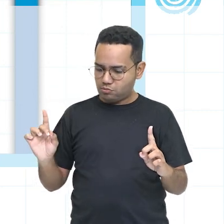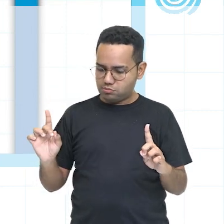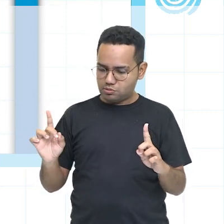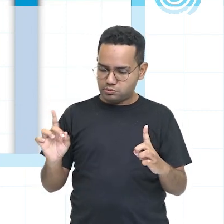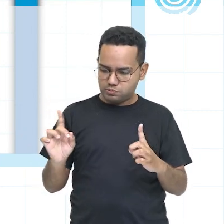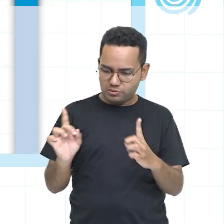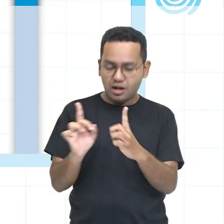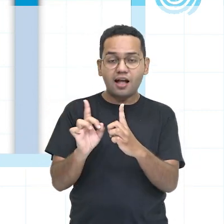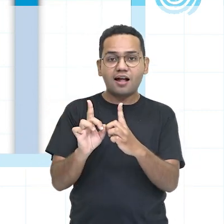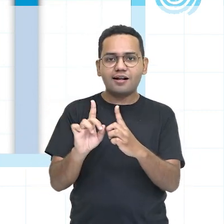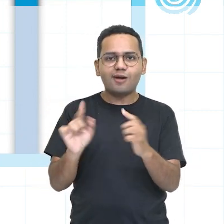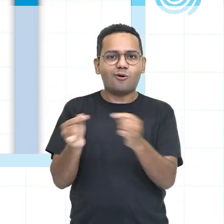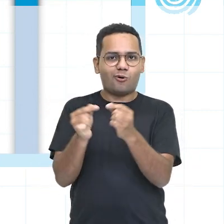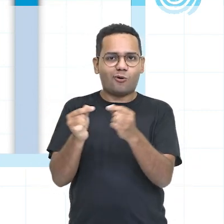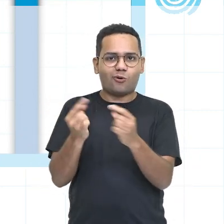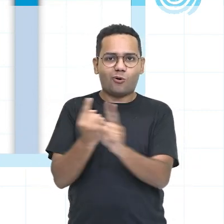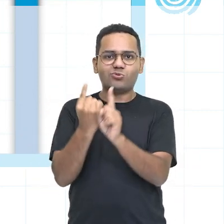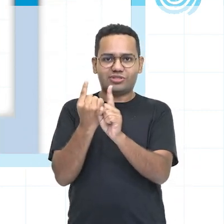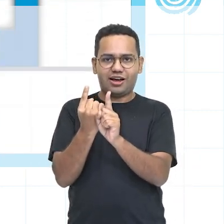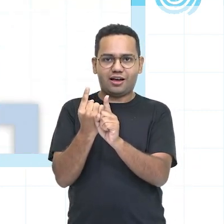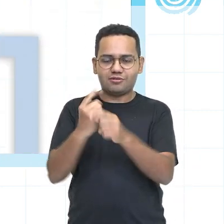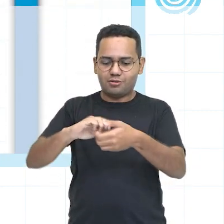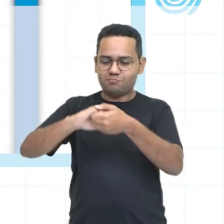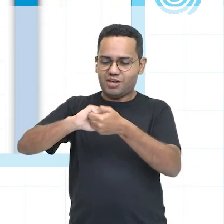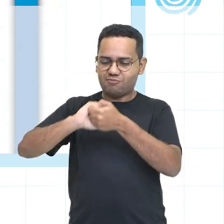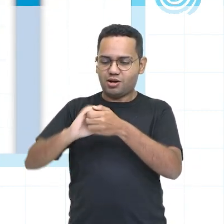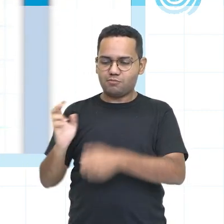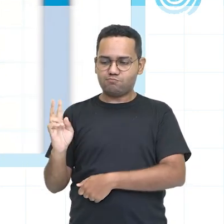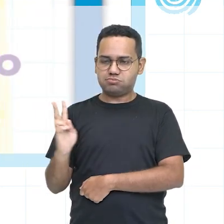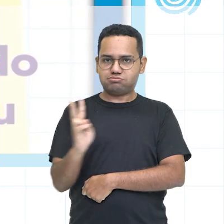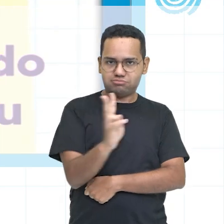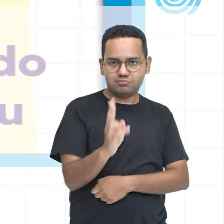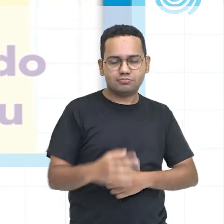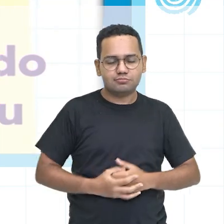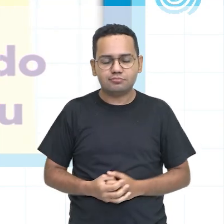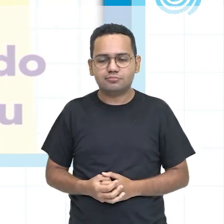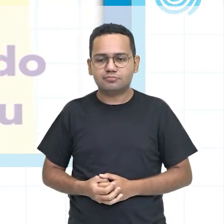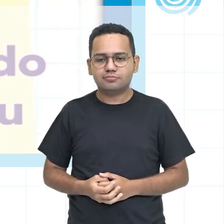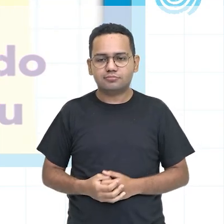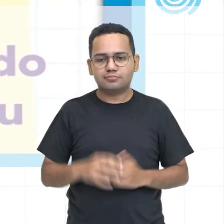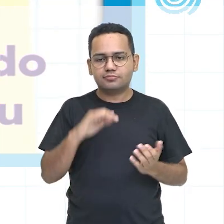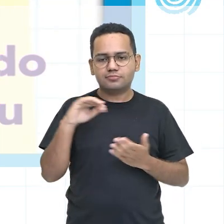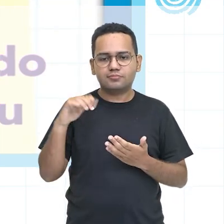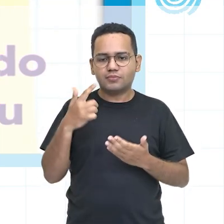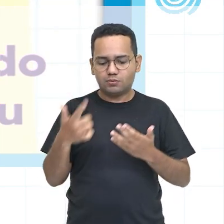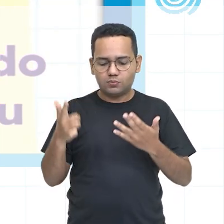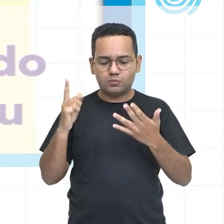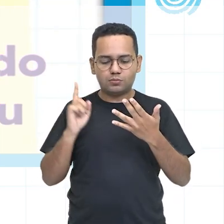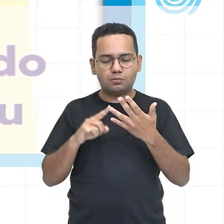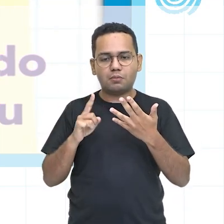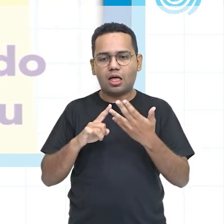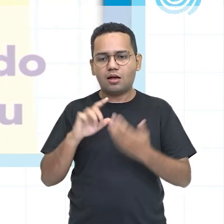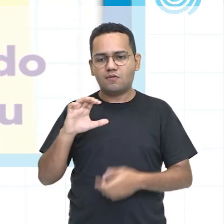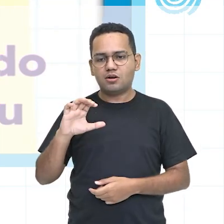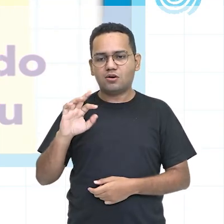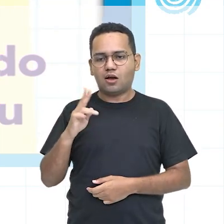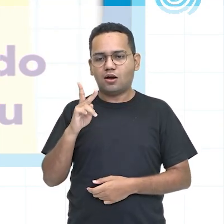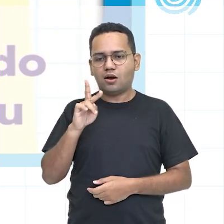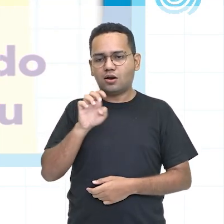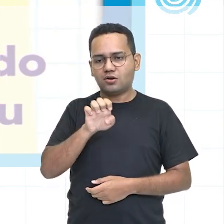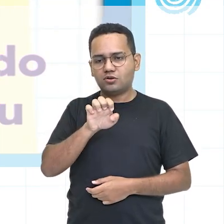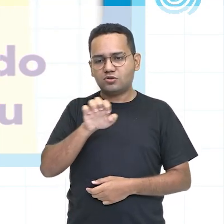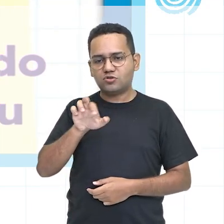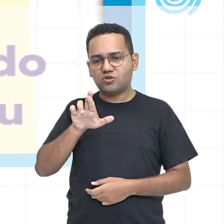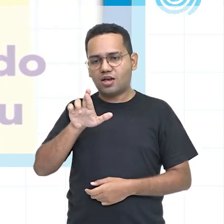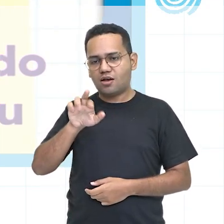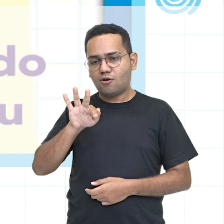descreve, ele ajuda a trazer essa informação extra. Aí, na sequência, eu tenho cheerfully. Cheerfully.